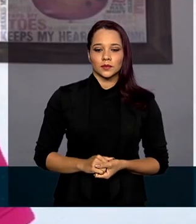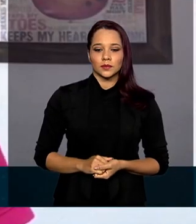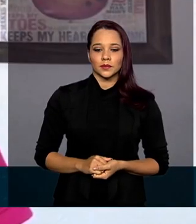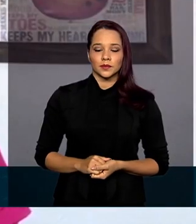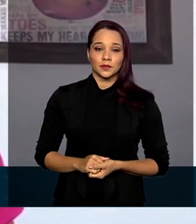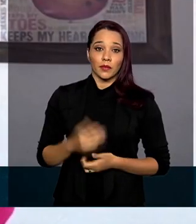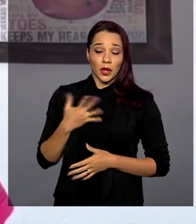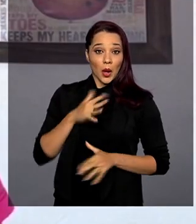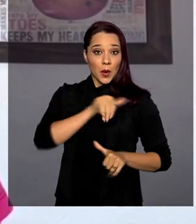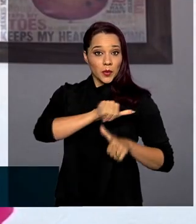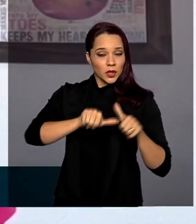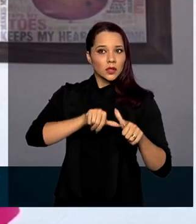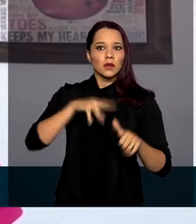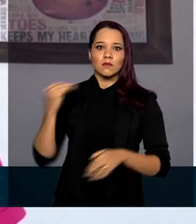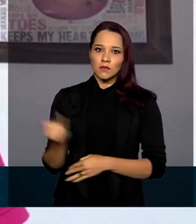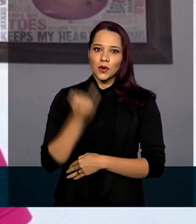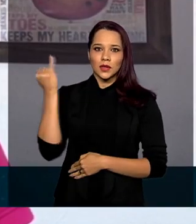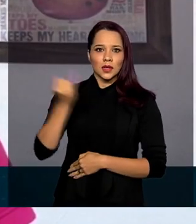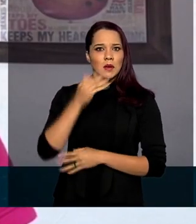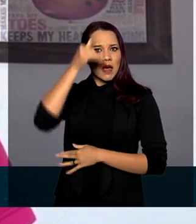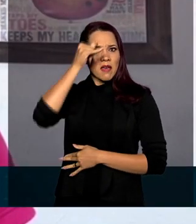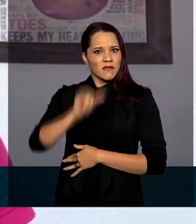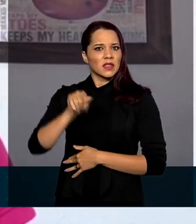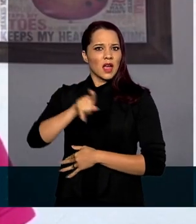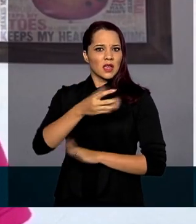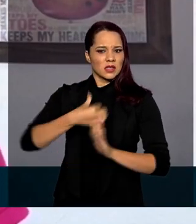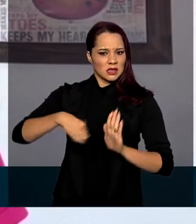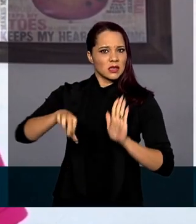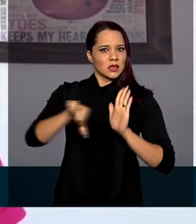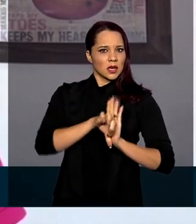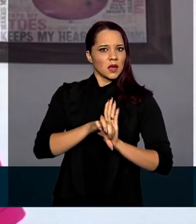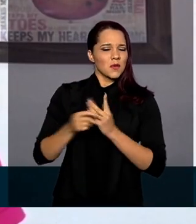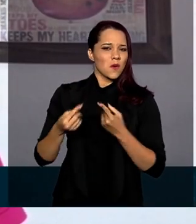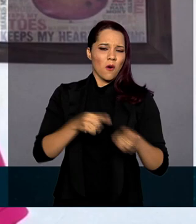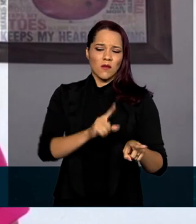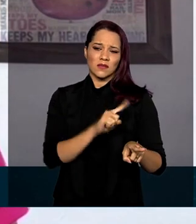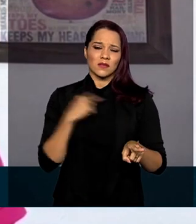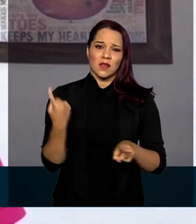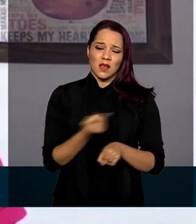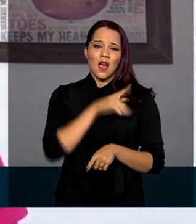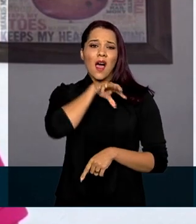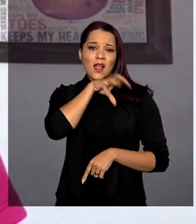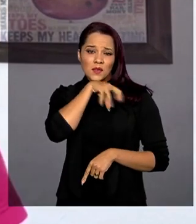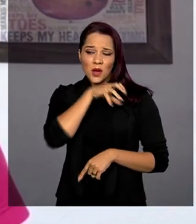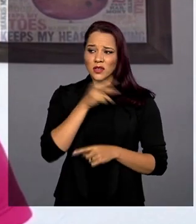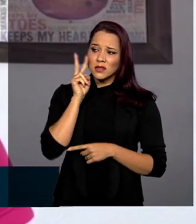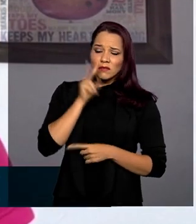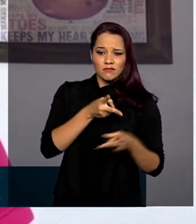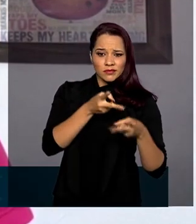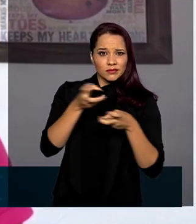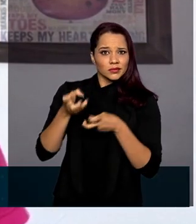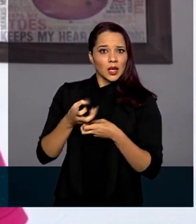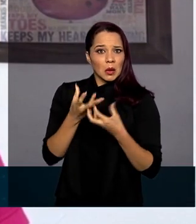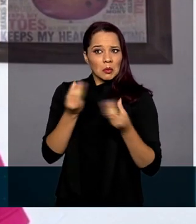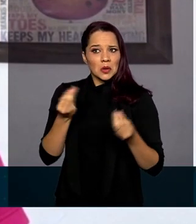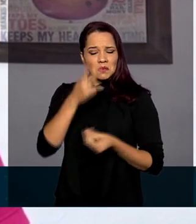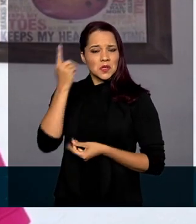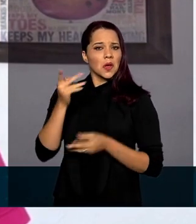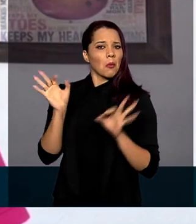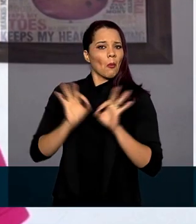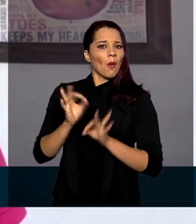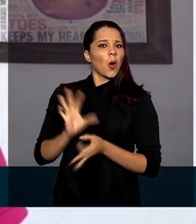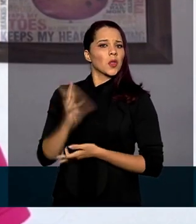A mudança é importante para coibir esse tipo de crime contra os nossos animais. Nós vemos muitos casos que ficam até impunes